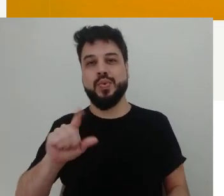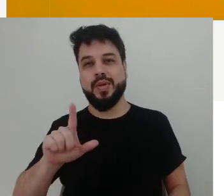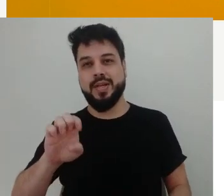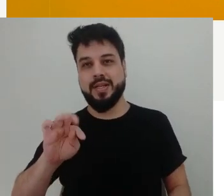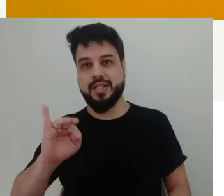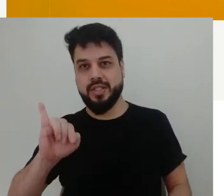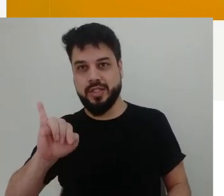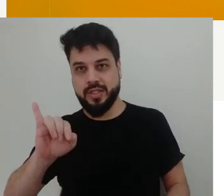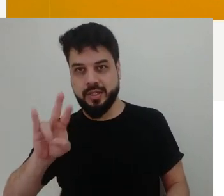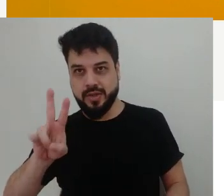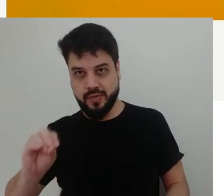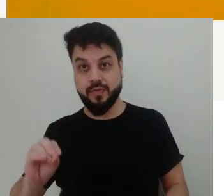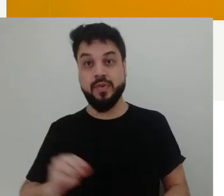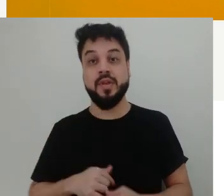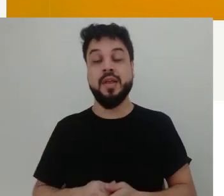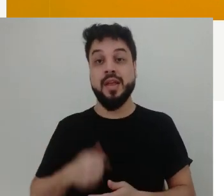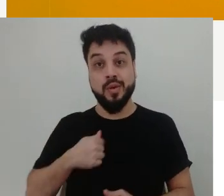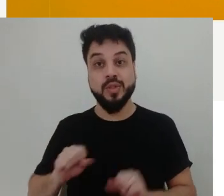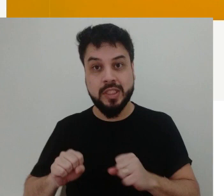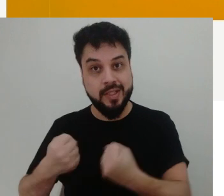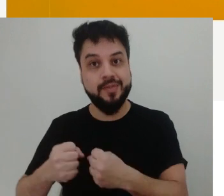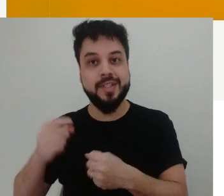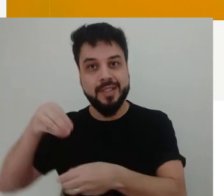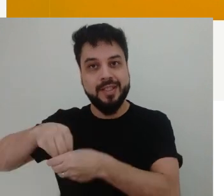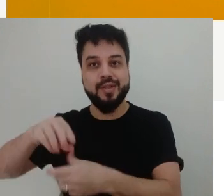professor Eduardo, que tinha registrado aqui, que